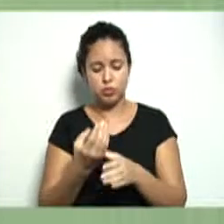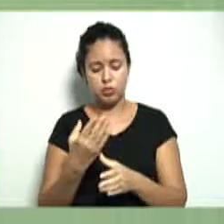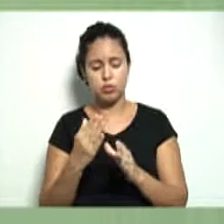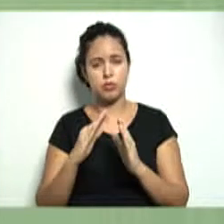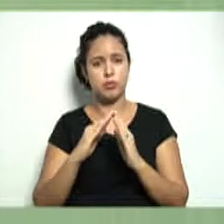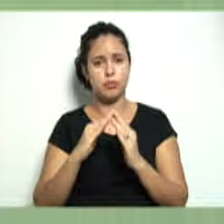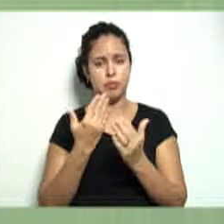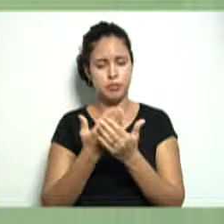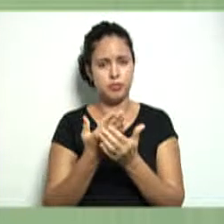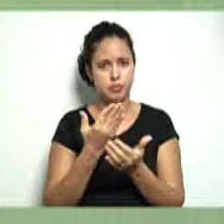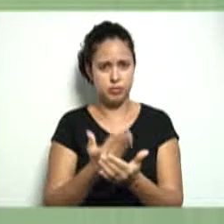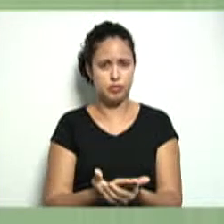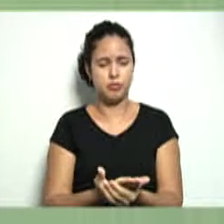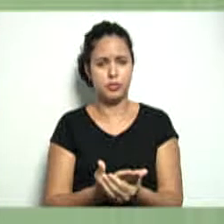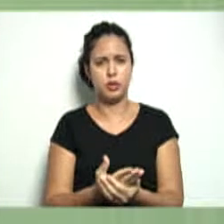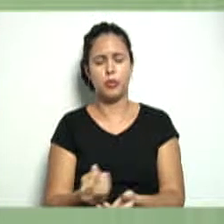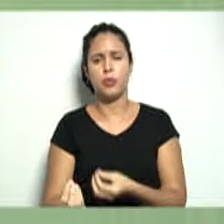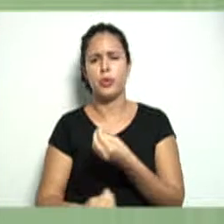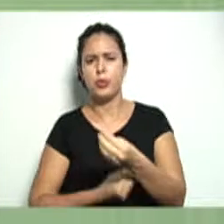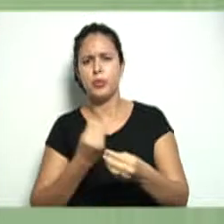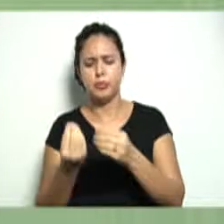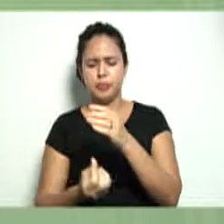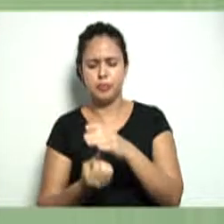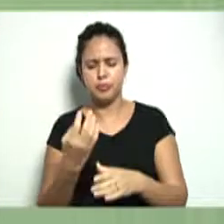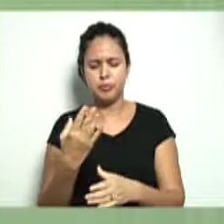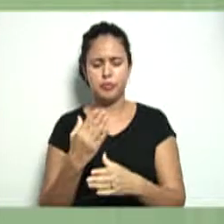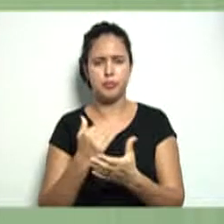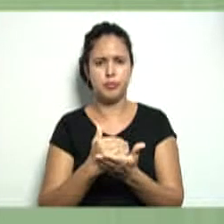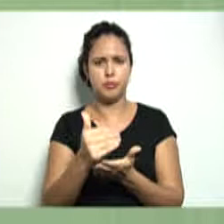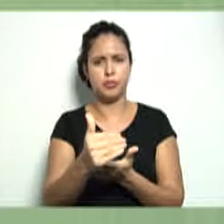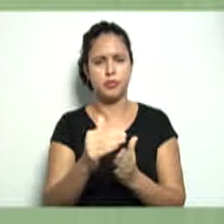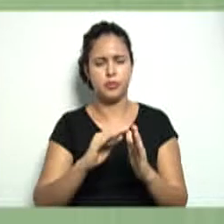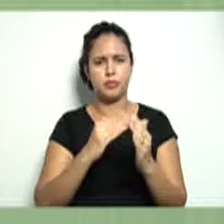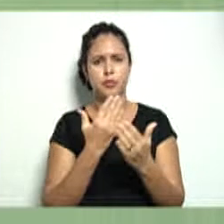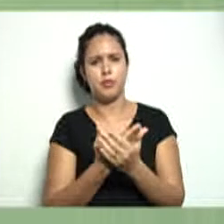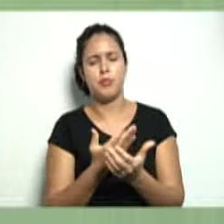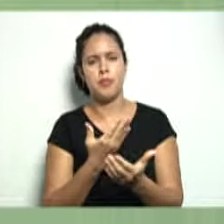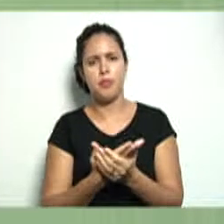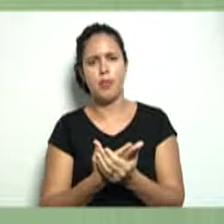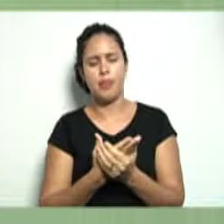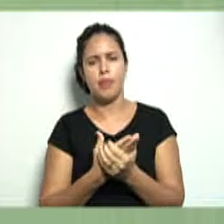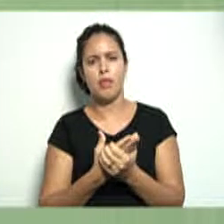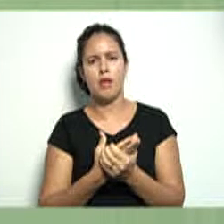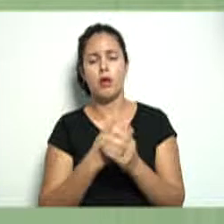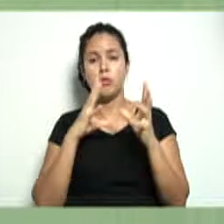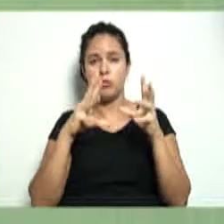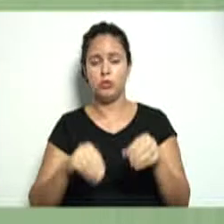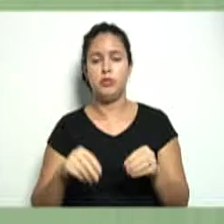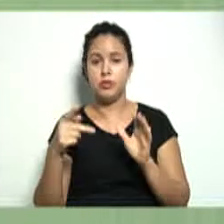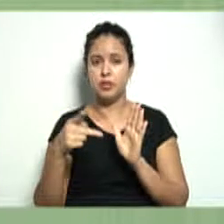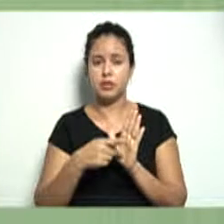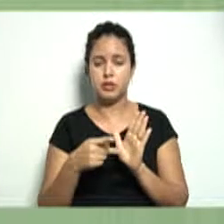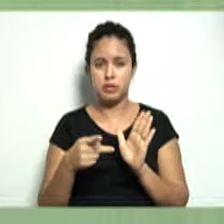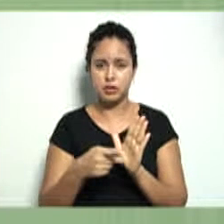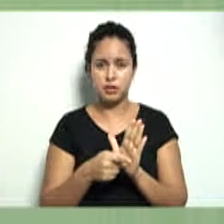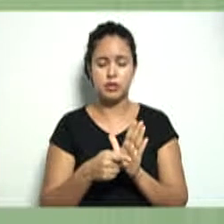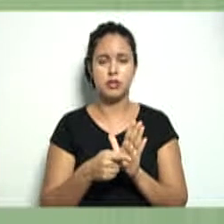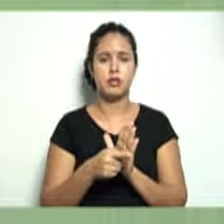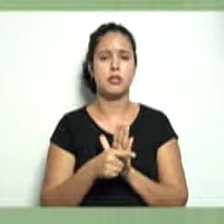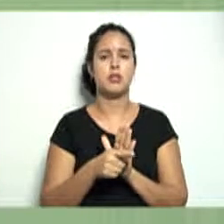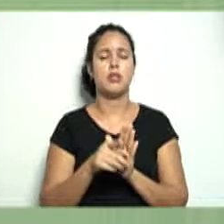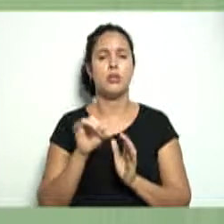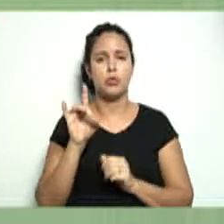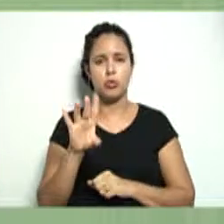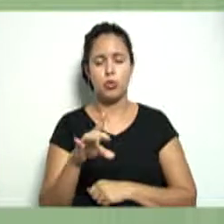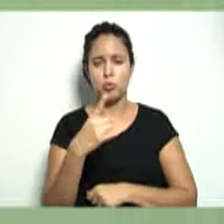da escola, né? Olha só, presta atenção, todas são verdadeiras. Só